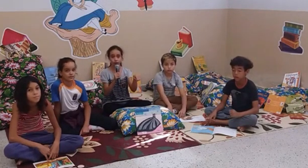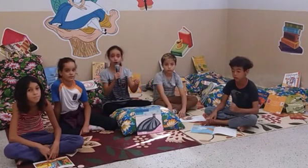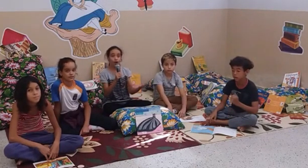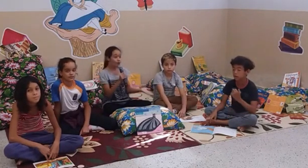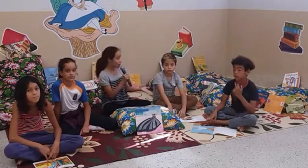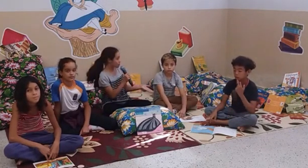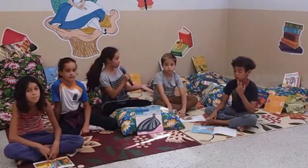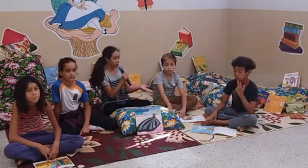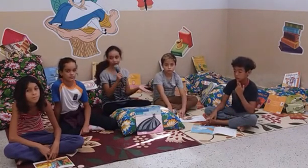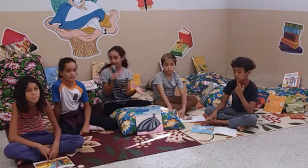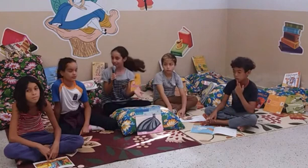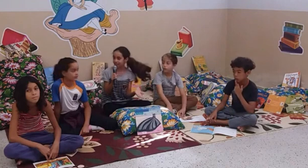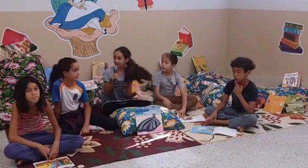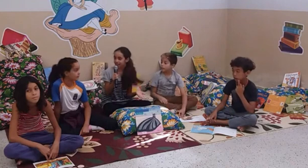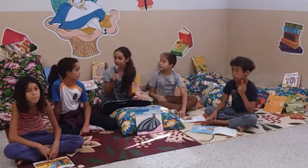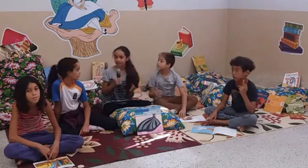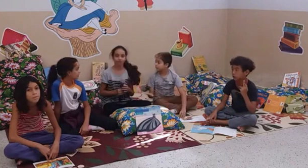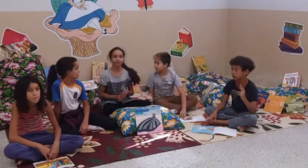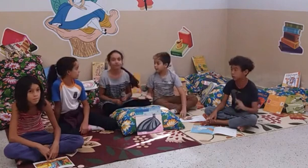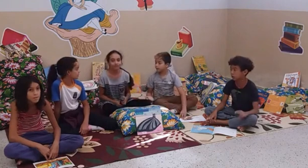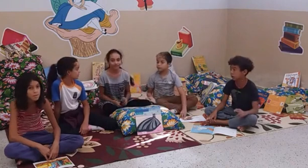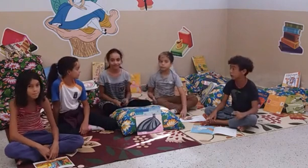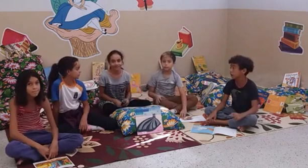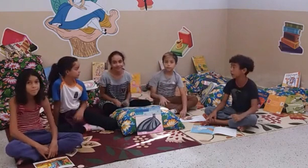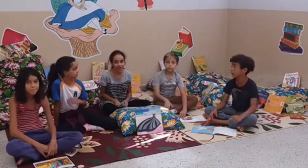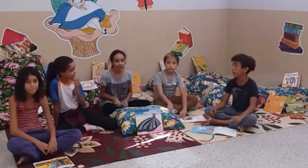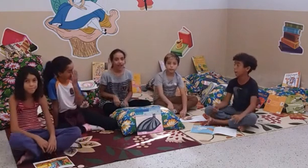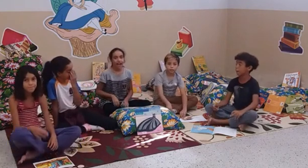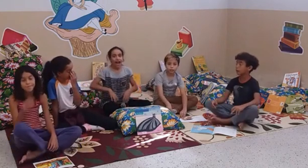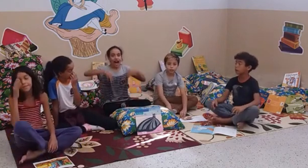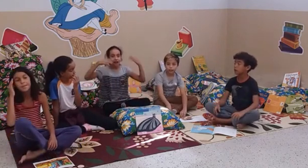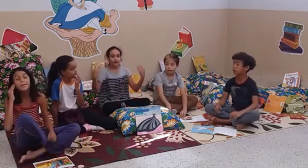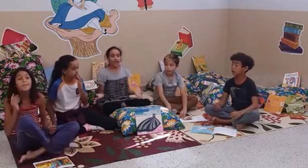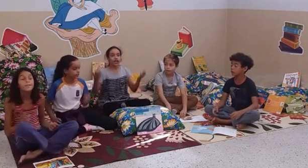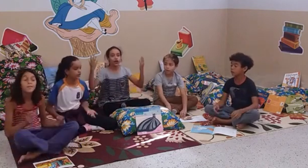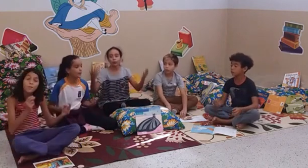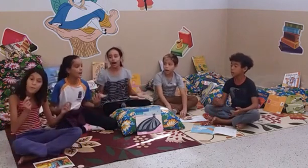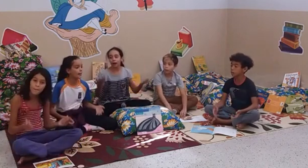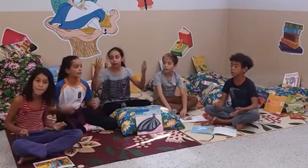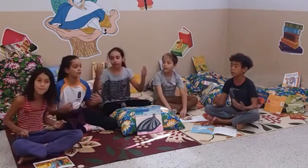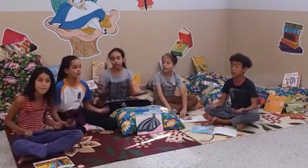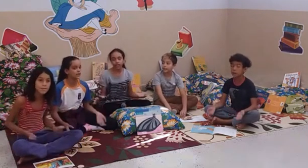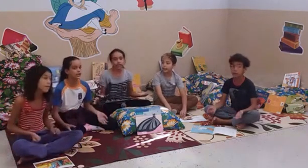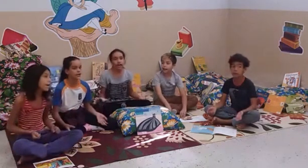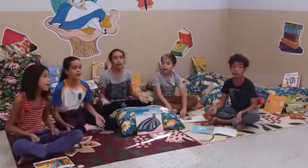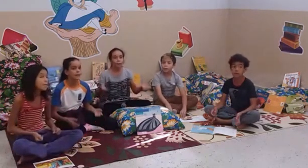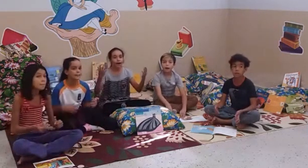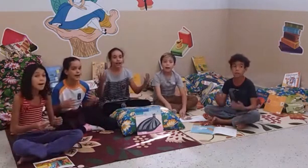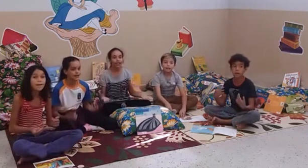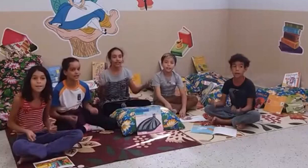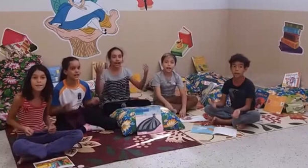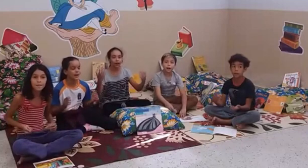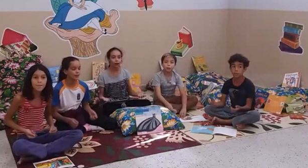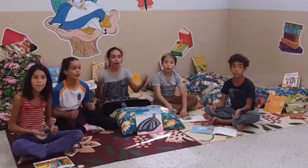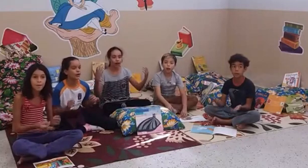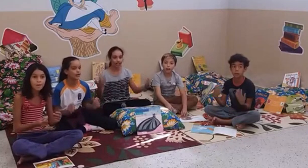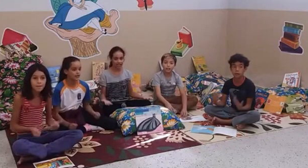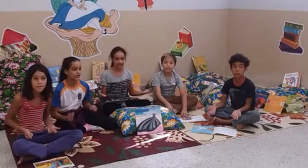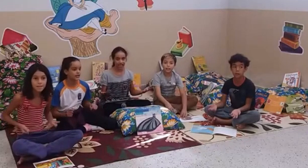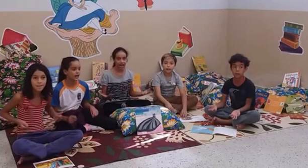para esse livro. Vamos mostrar para eles, galerinha? Sim, sim. Havia uma menina,